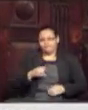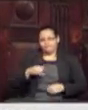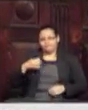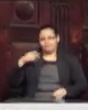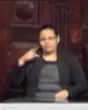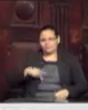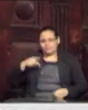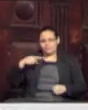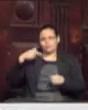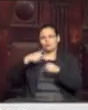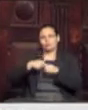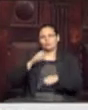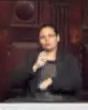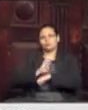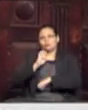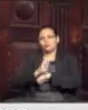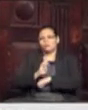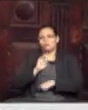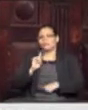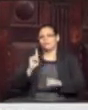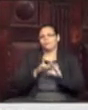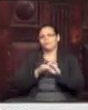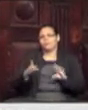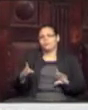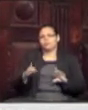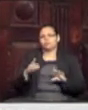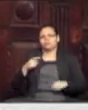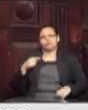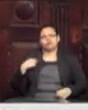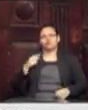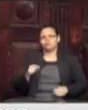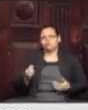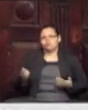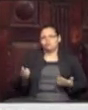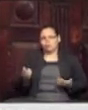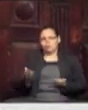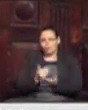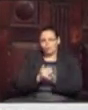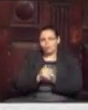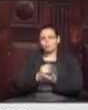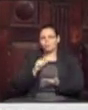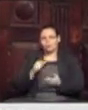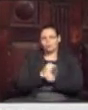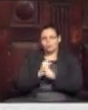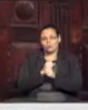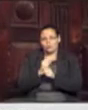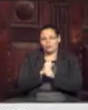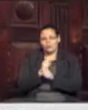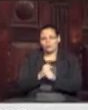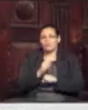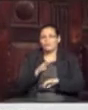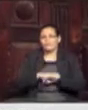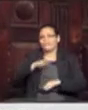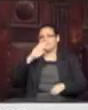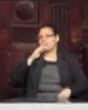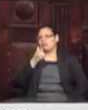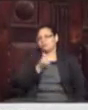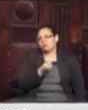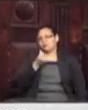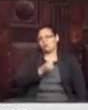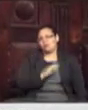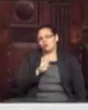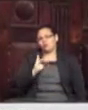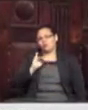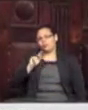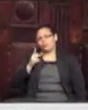Estado, mas não permitem a cobrança do imposto na origem, o que tira por ano mais de 6 bilhões